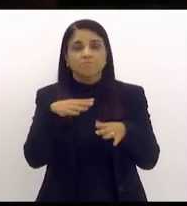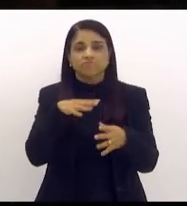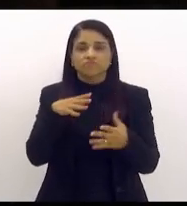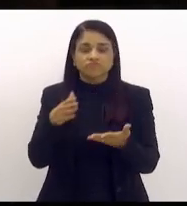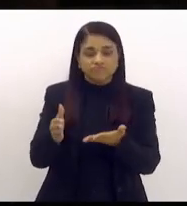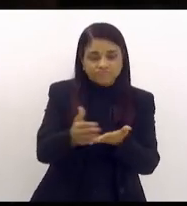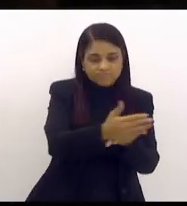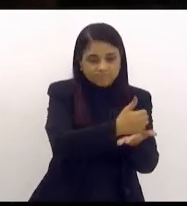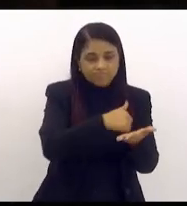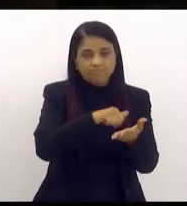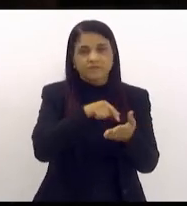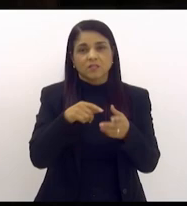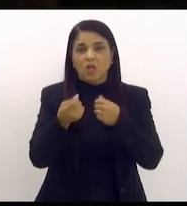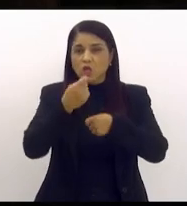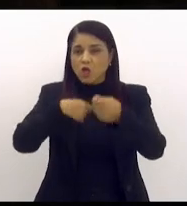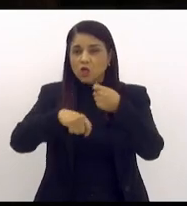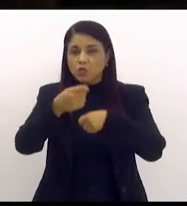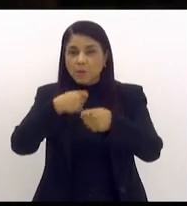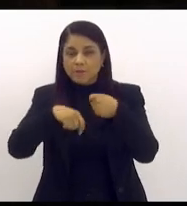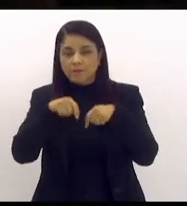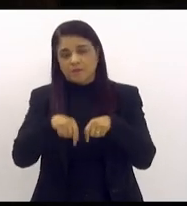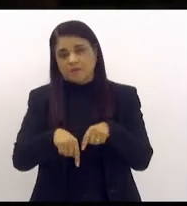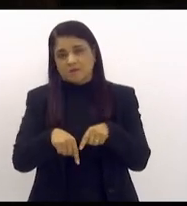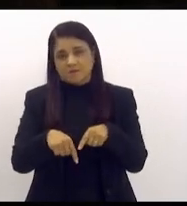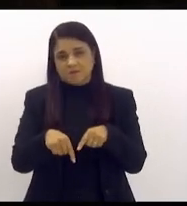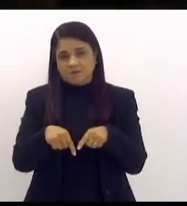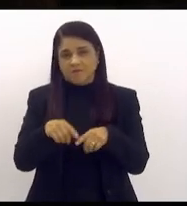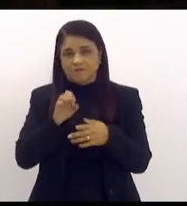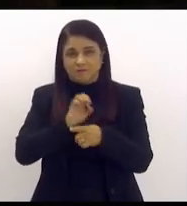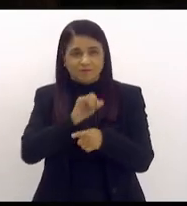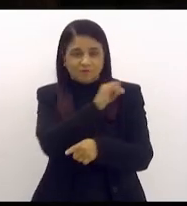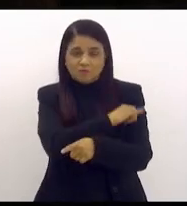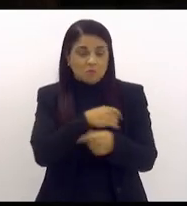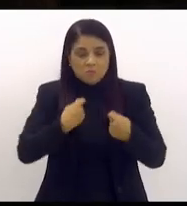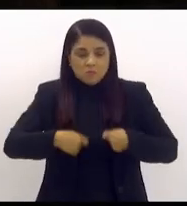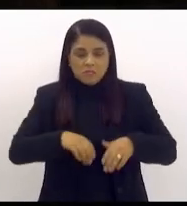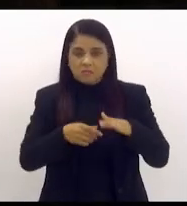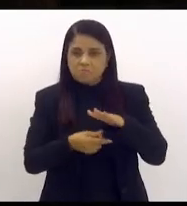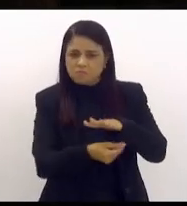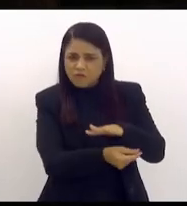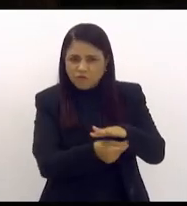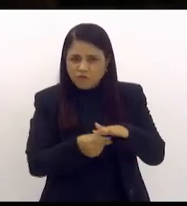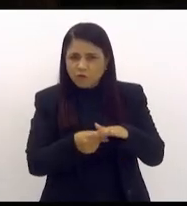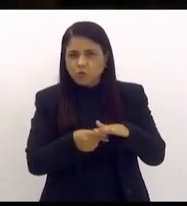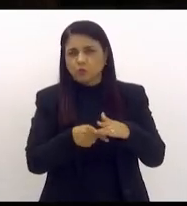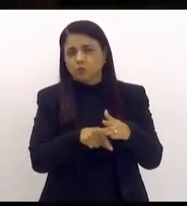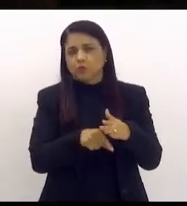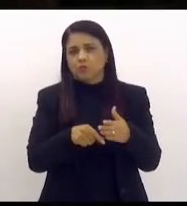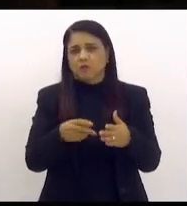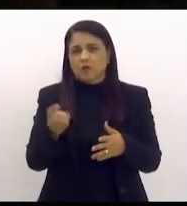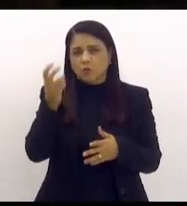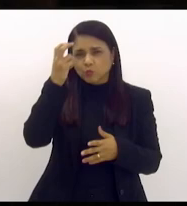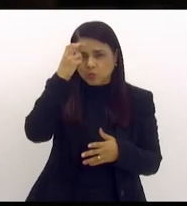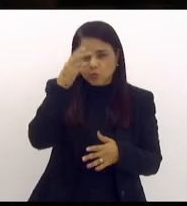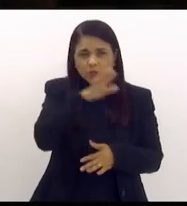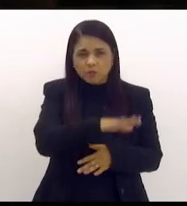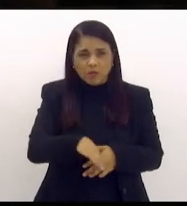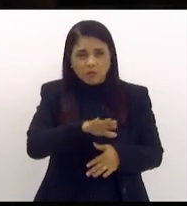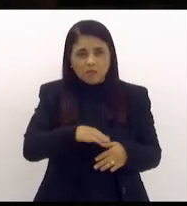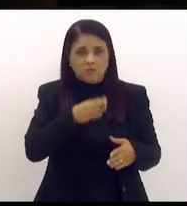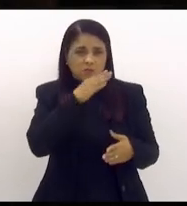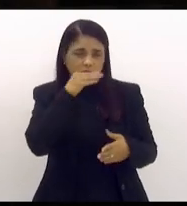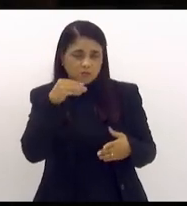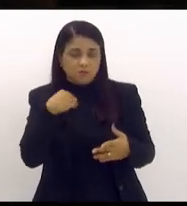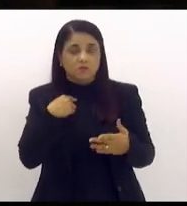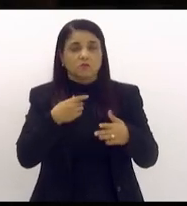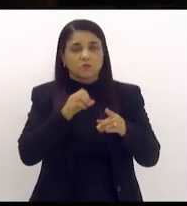Estado do Rio de Janeiro a gente não precisaria est mexendo no fundo da Criança e do Adolescente no fundo da cultura no fundo da Assistência